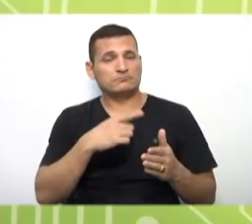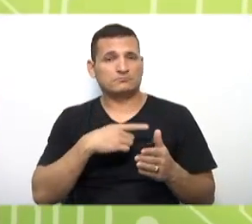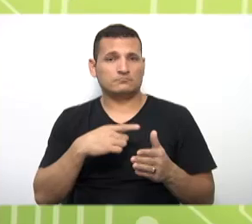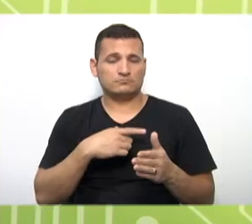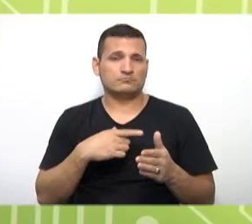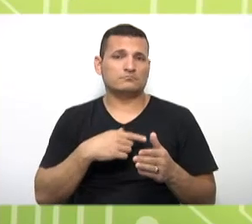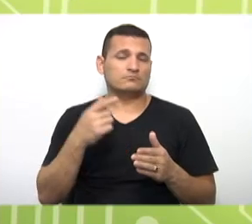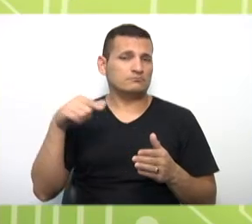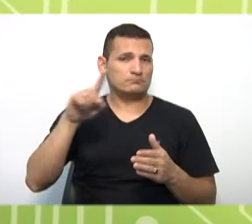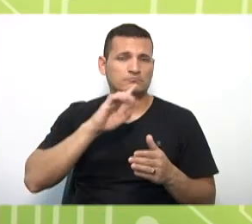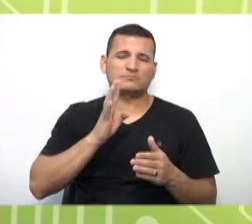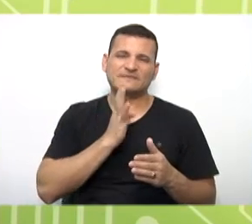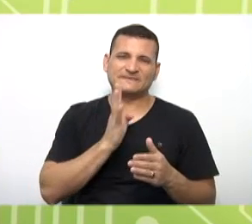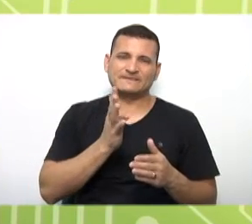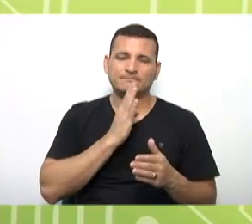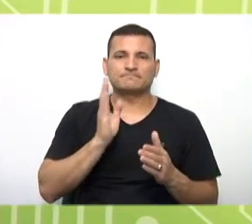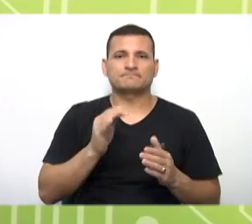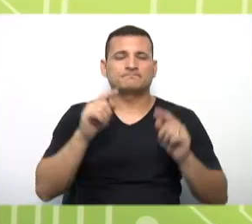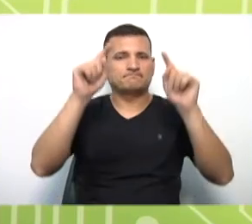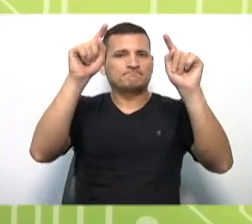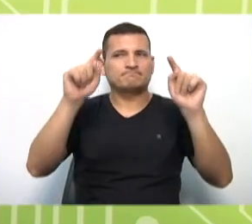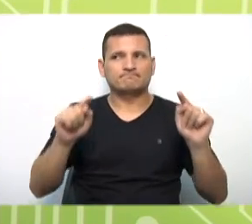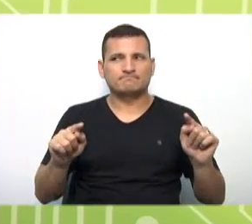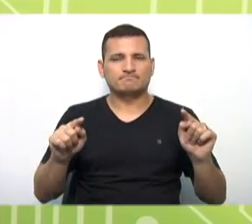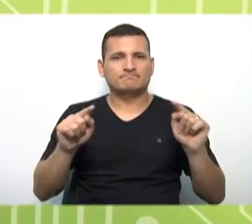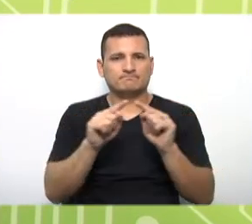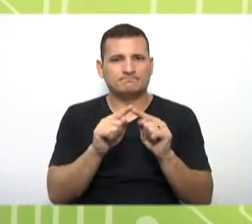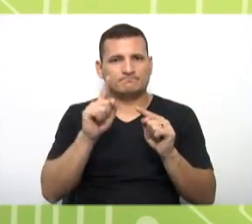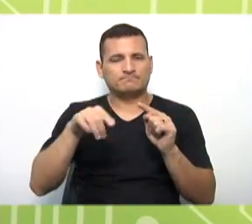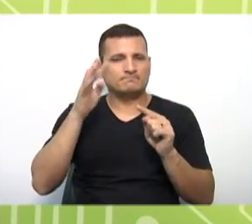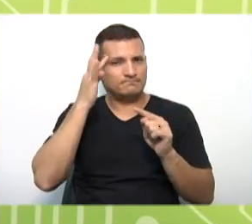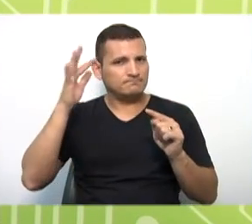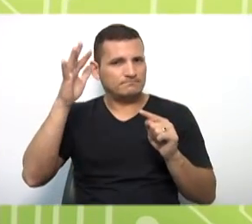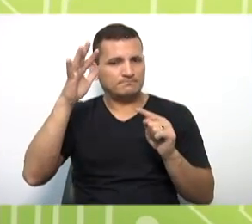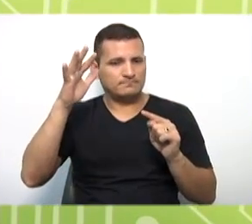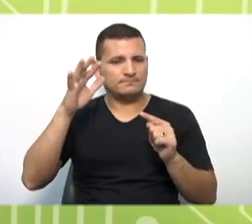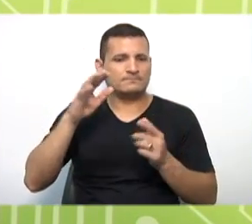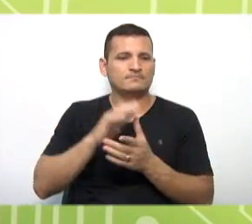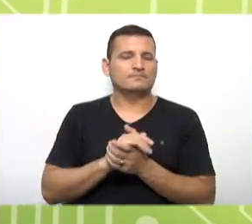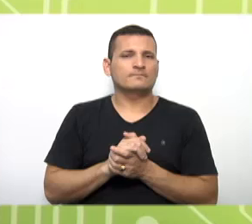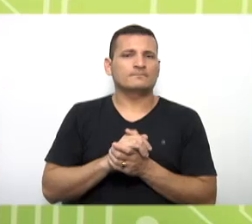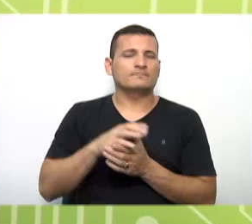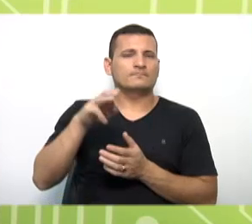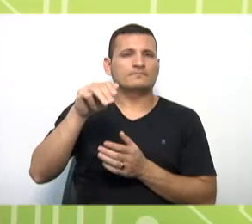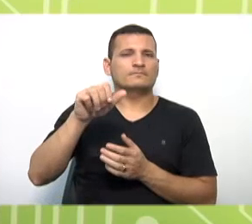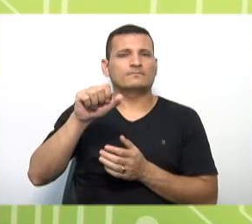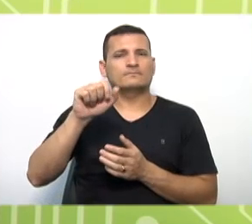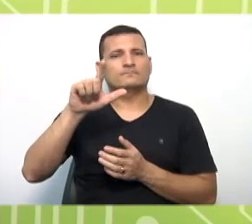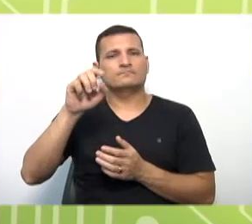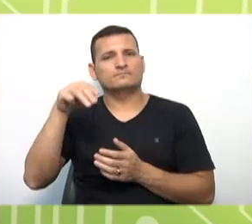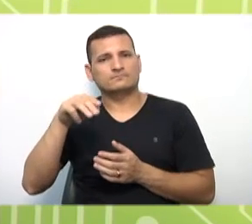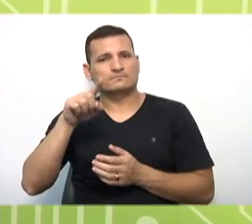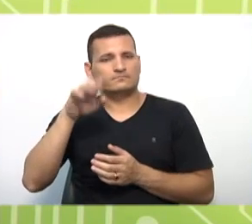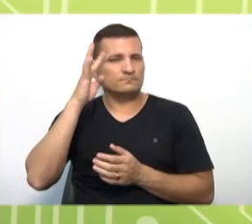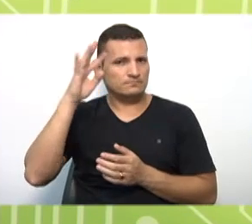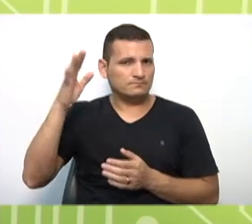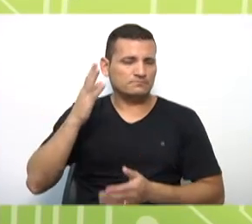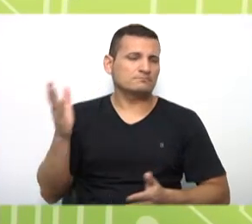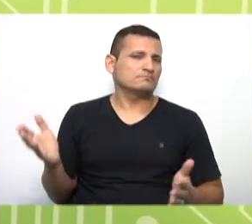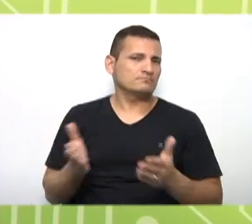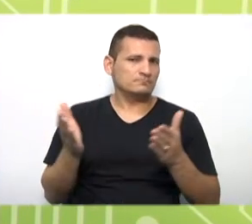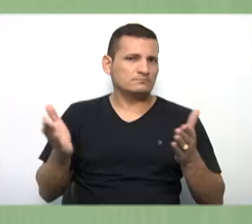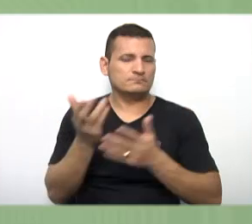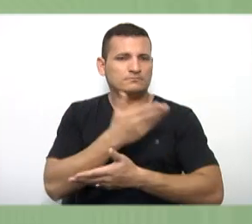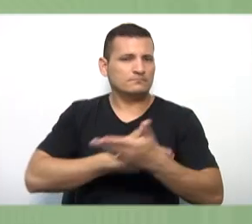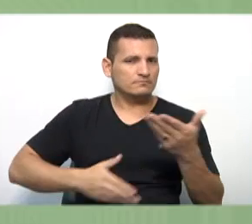uma pirâmide bem conhecida, que é a pirâmide de Maslow, que é da teoria de Maslow, e que é a teoria da motivação e das relações humanas.